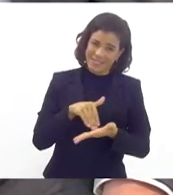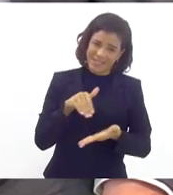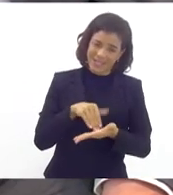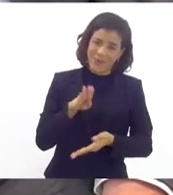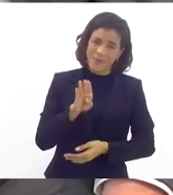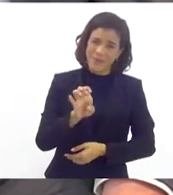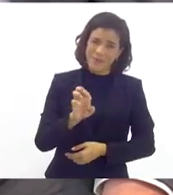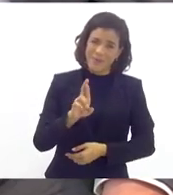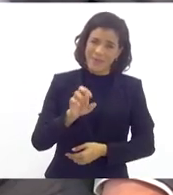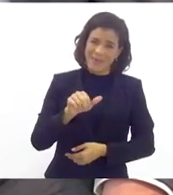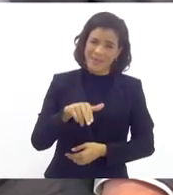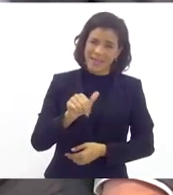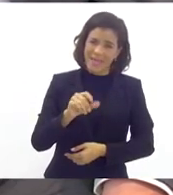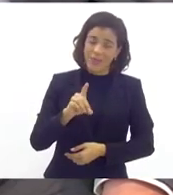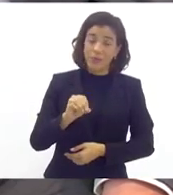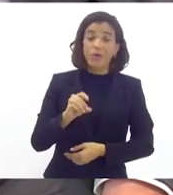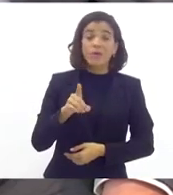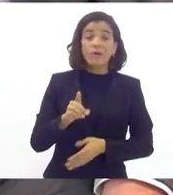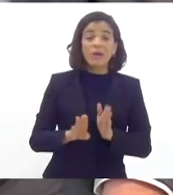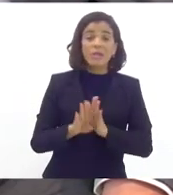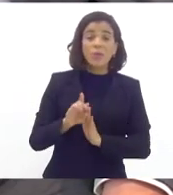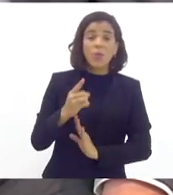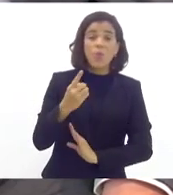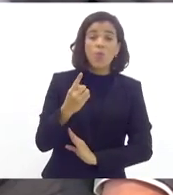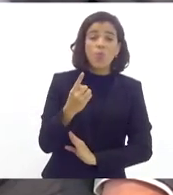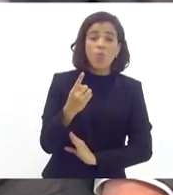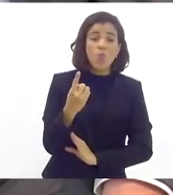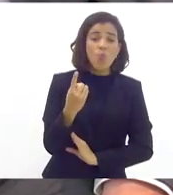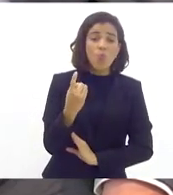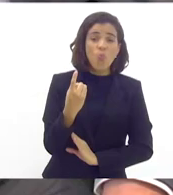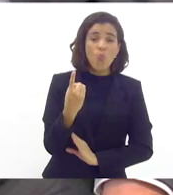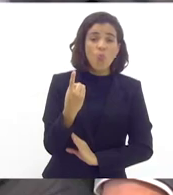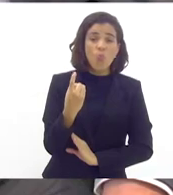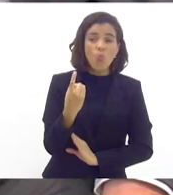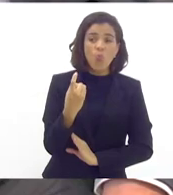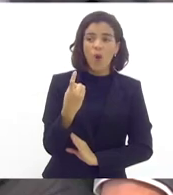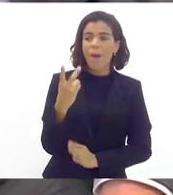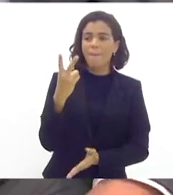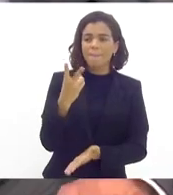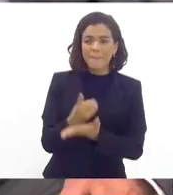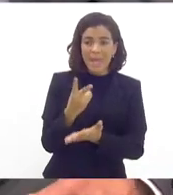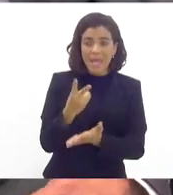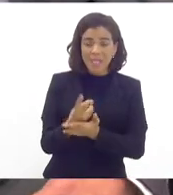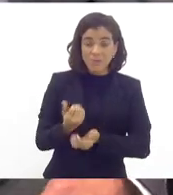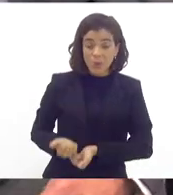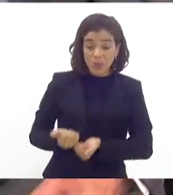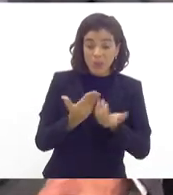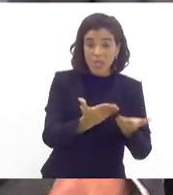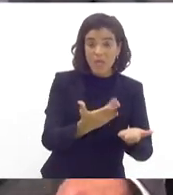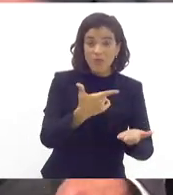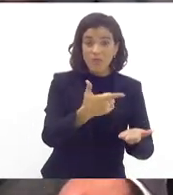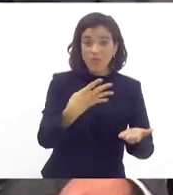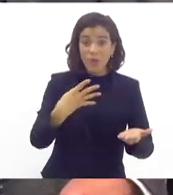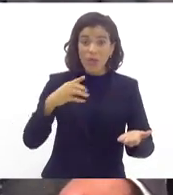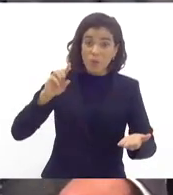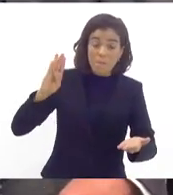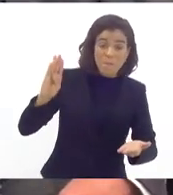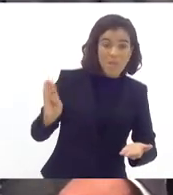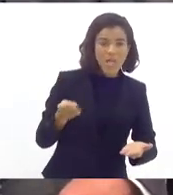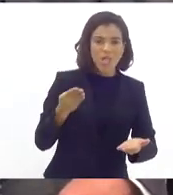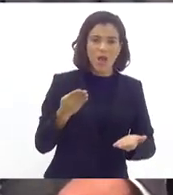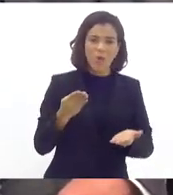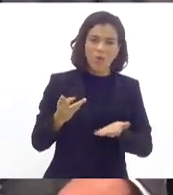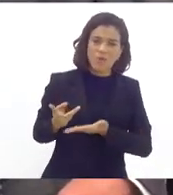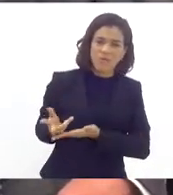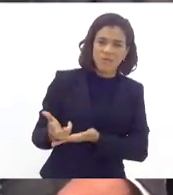App, cresceu um pontinho, mesmo dando 24 bilhões de reais de incentivo